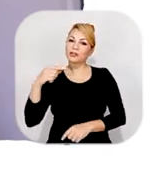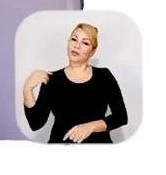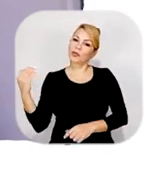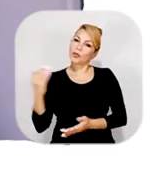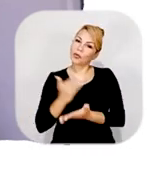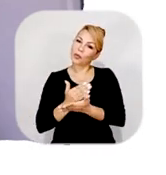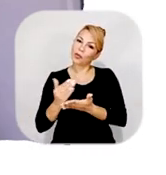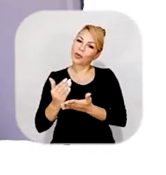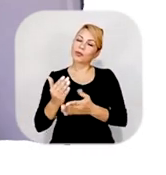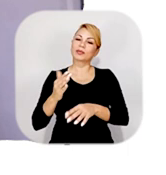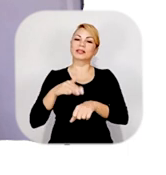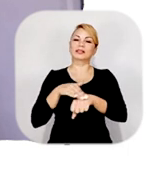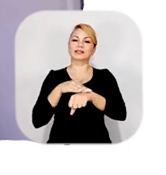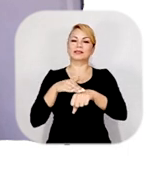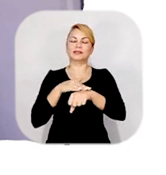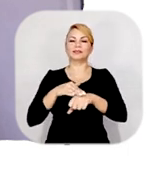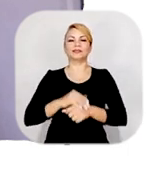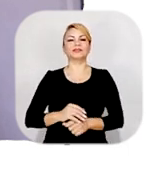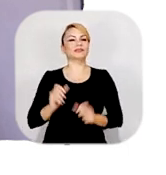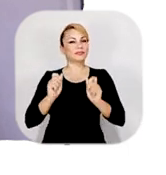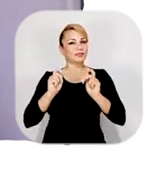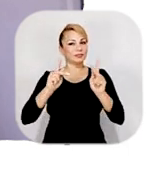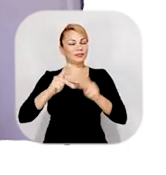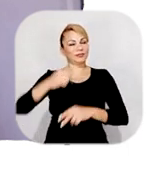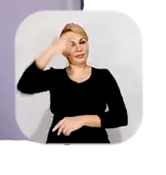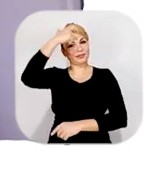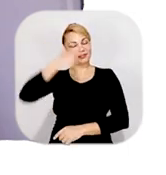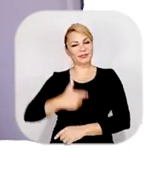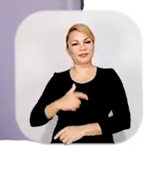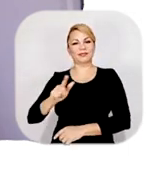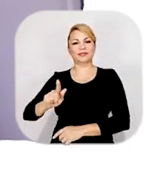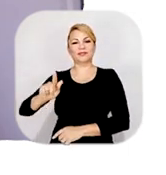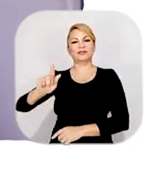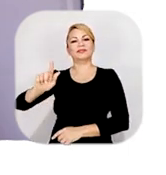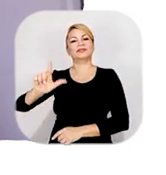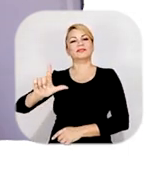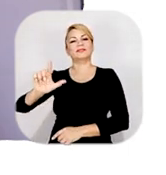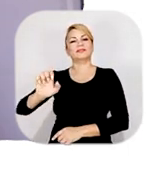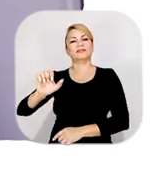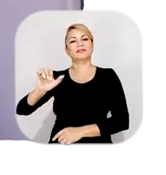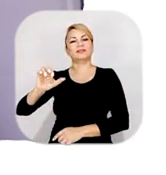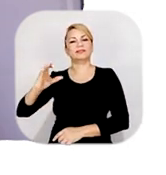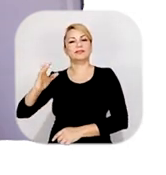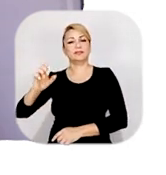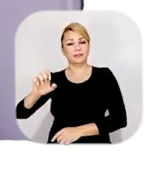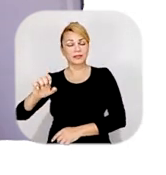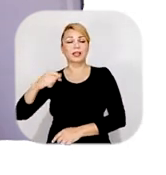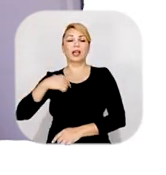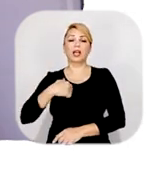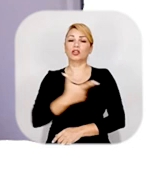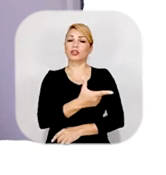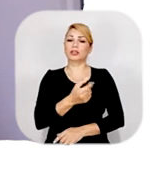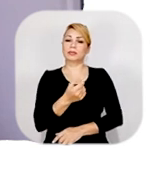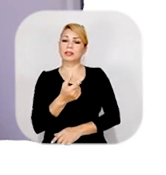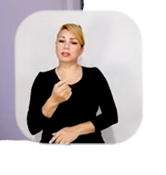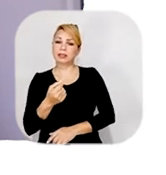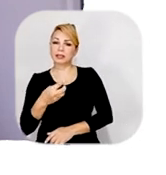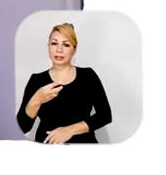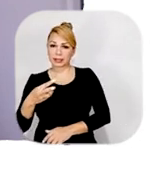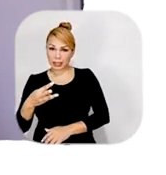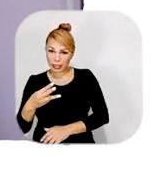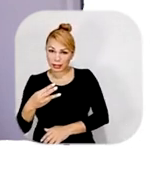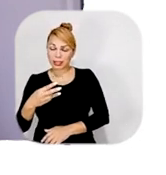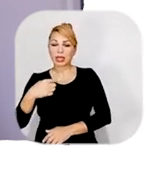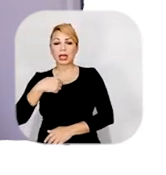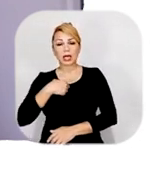Tá. Eu sou a Gleice, né? Desde 2006 eu tenho trabalhado no resgate do acervo do Emil Snetlag,